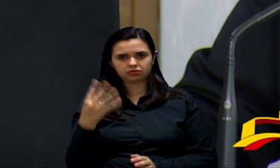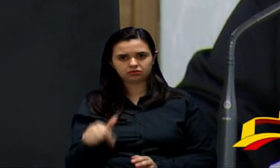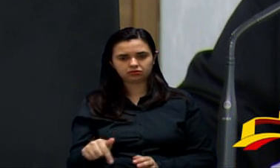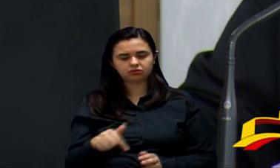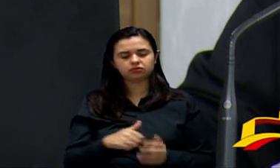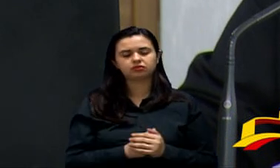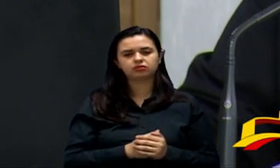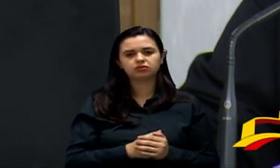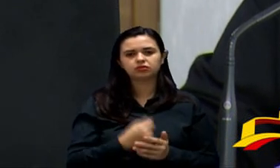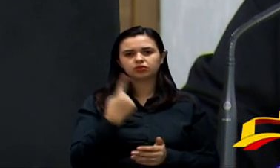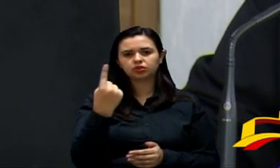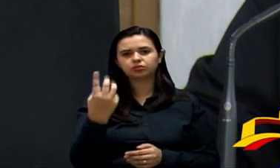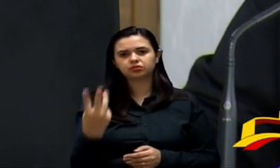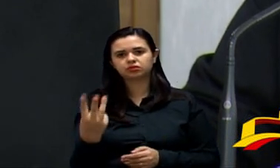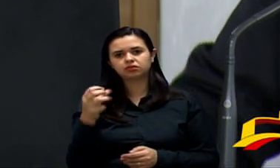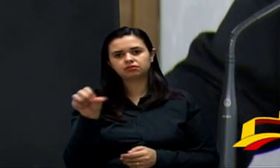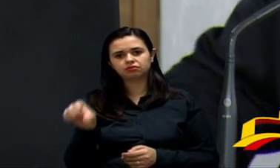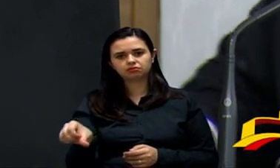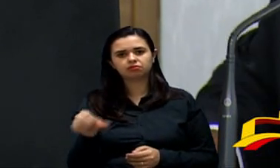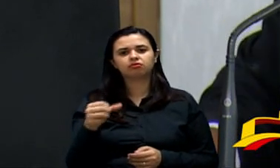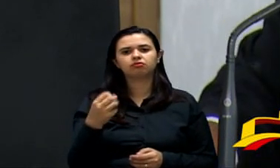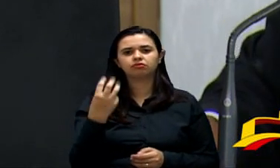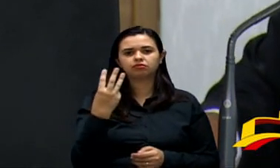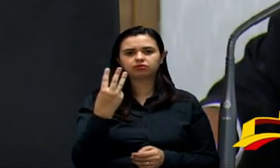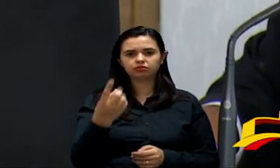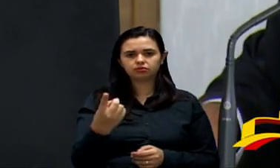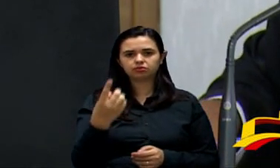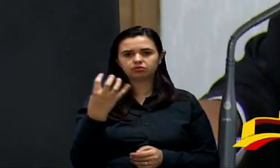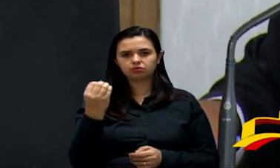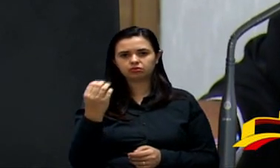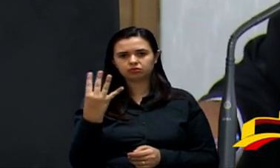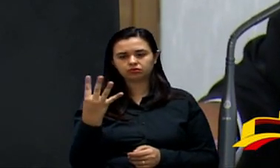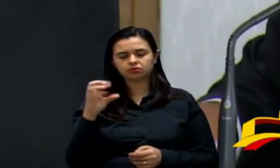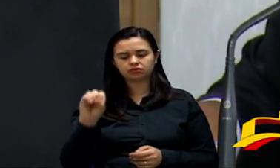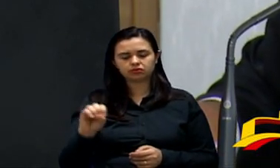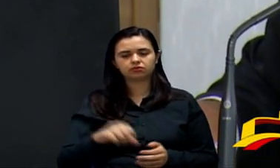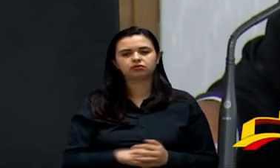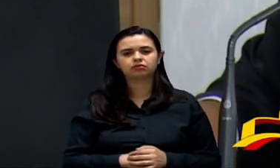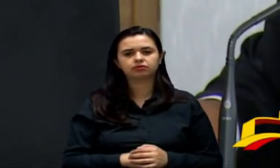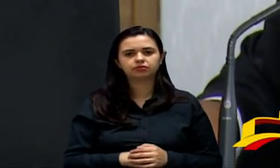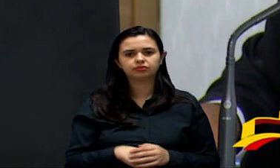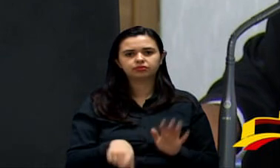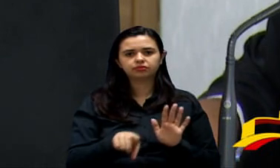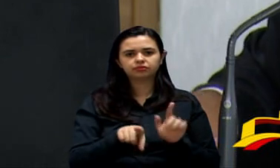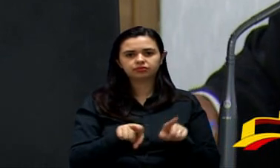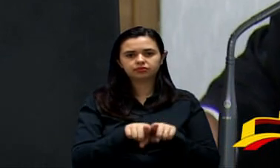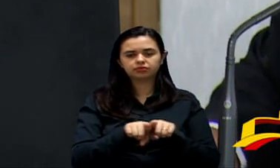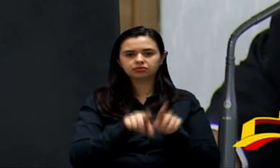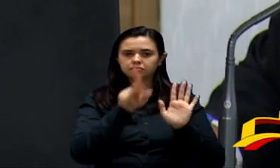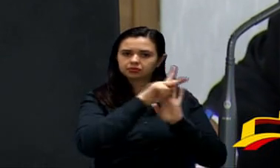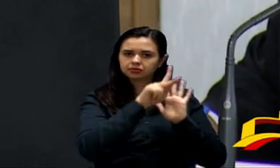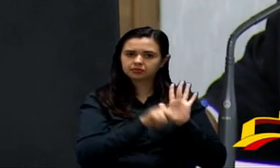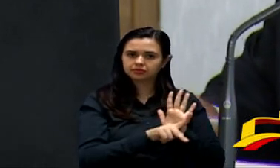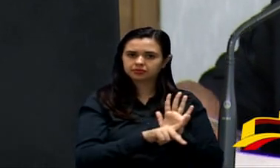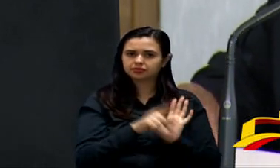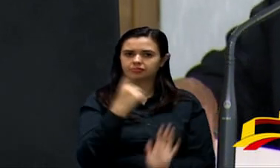137/2022, 138, 139, 140. Projeto de resolução